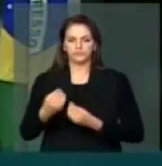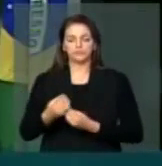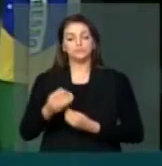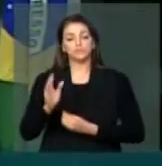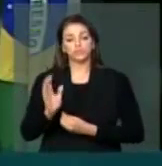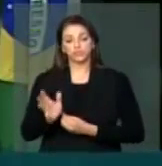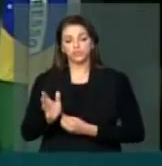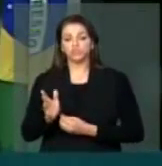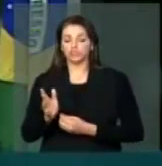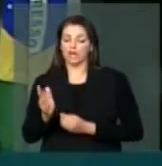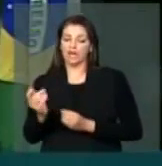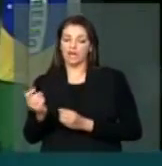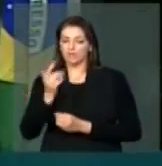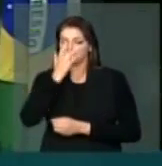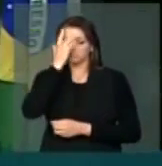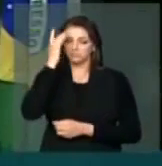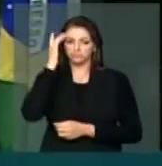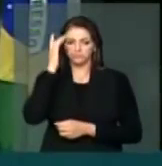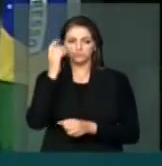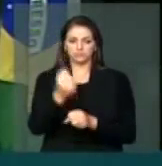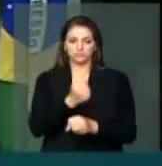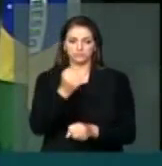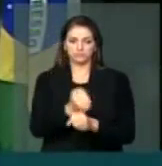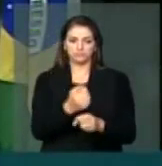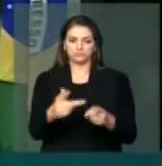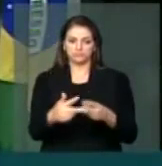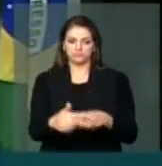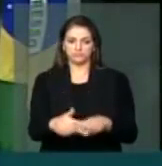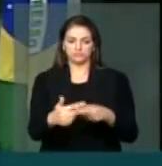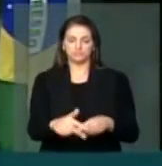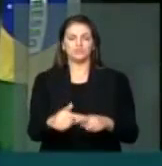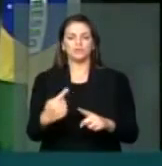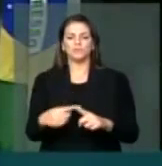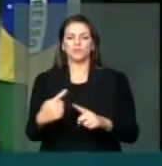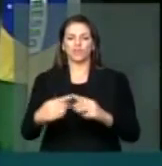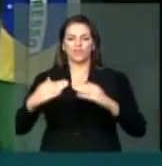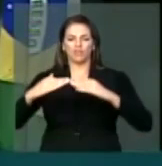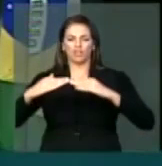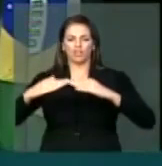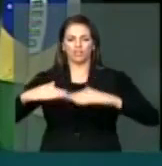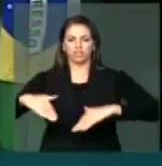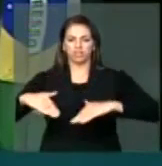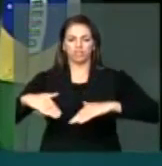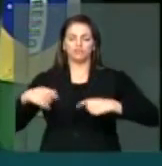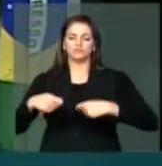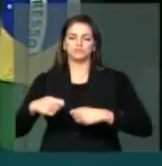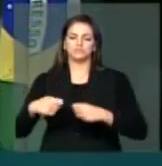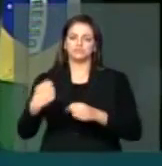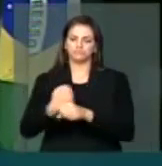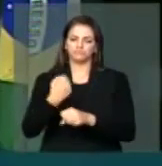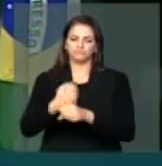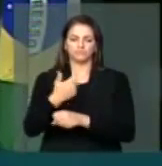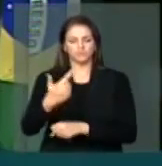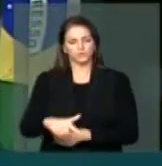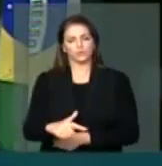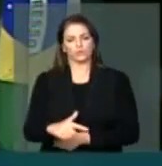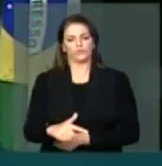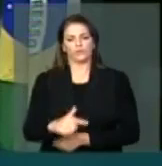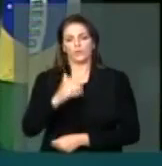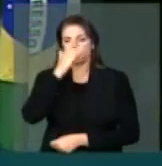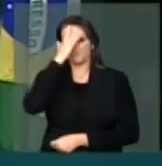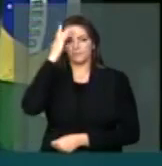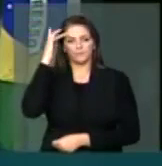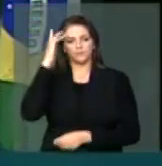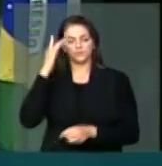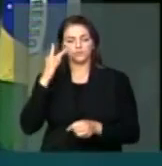trabalhando. A ponte caiu, a estrada está interrompida. O pessoal tem que fazer lá de São Borges, Itaqui, Uruguaiana, tem que estar